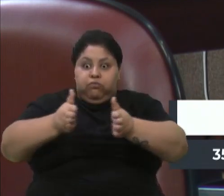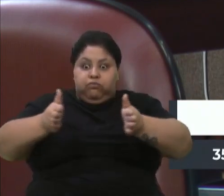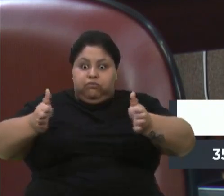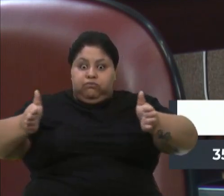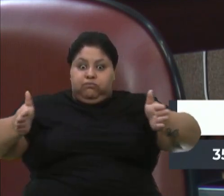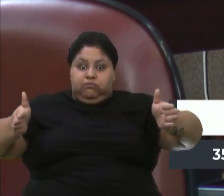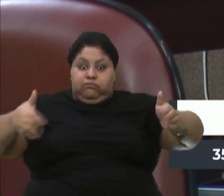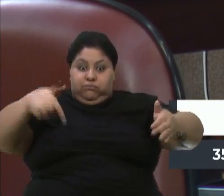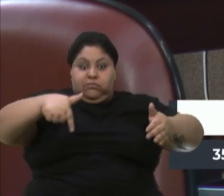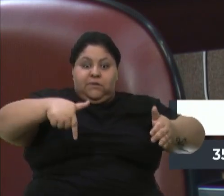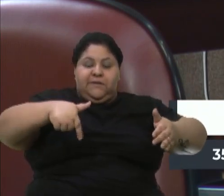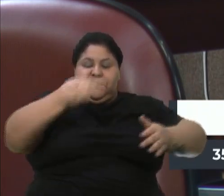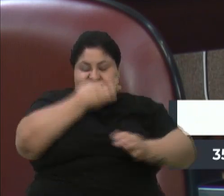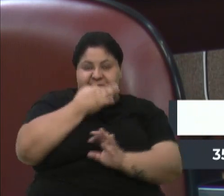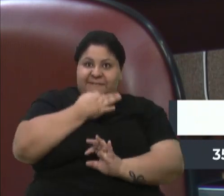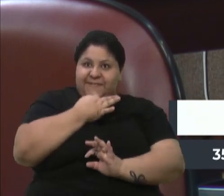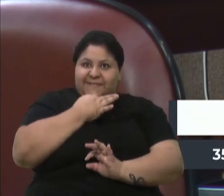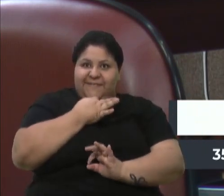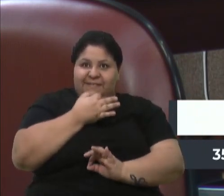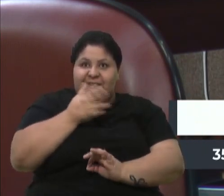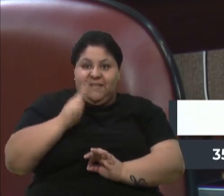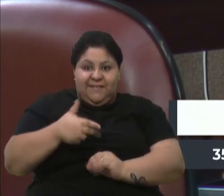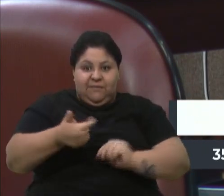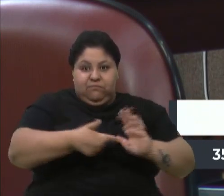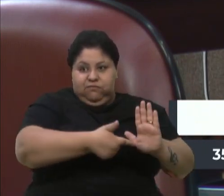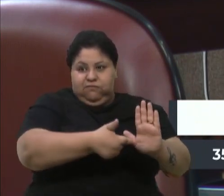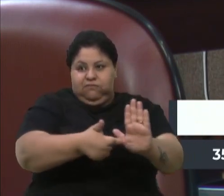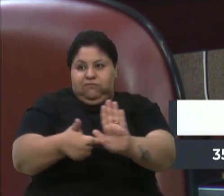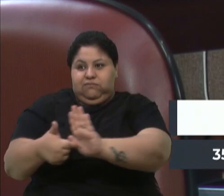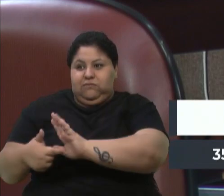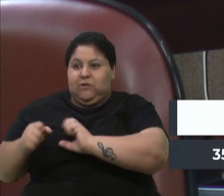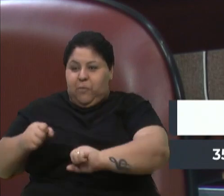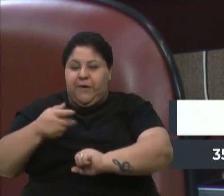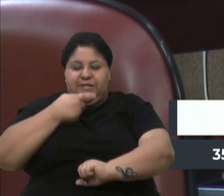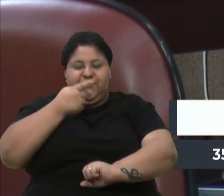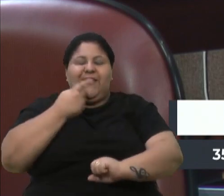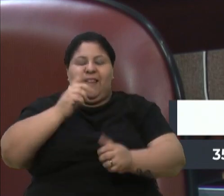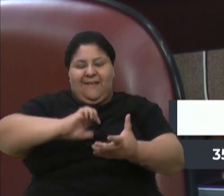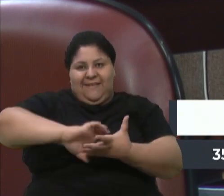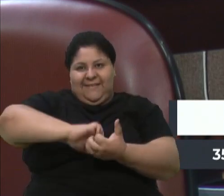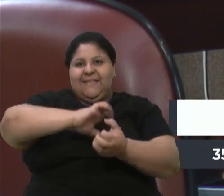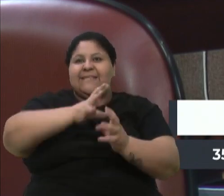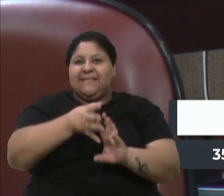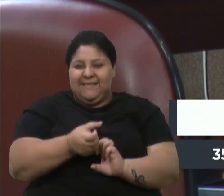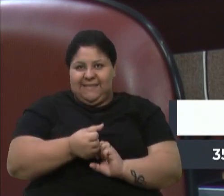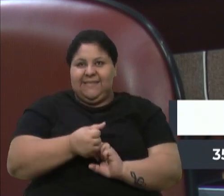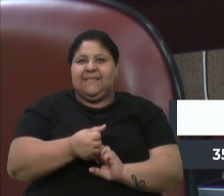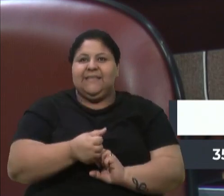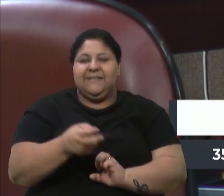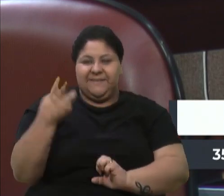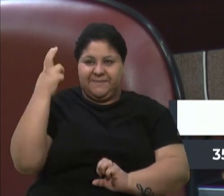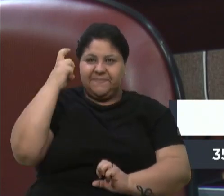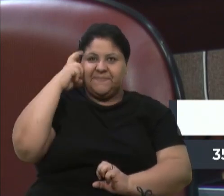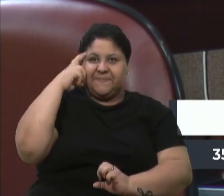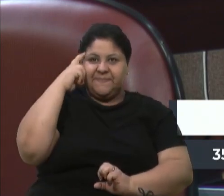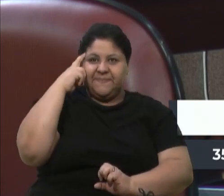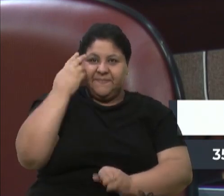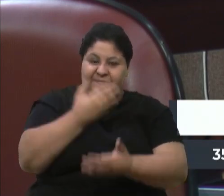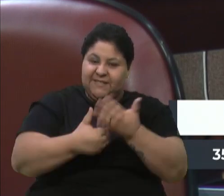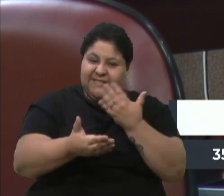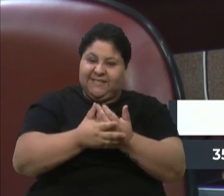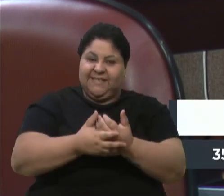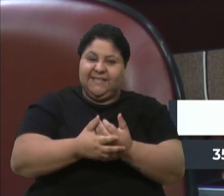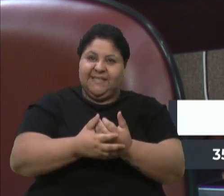sempre à disposição e esse pessoal poder também expressar sua arte, né, essa cultura a todos os